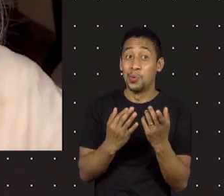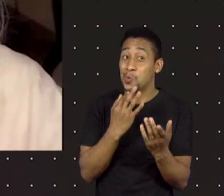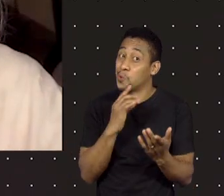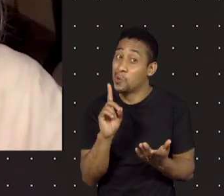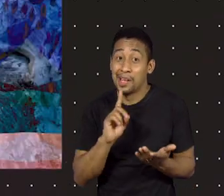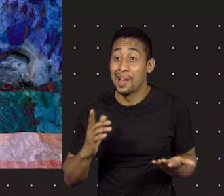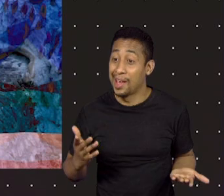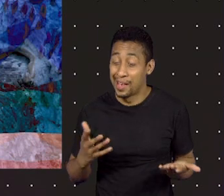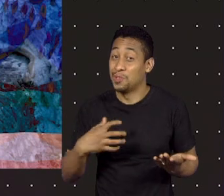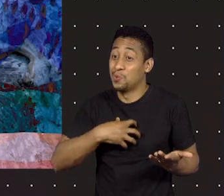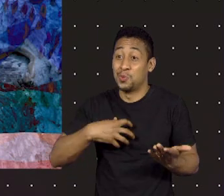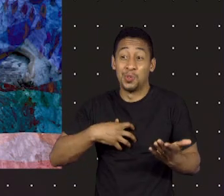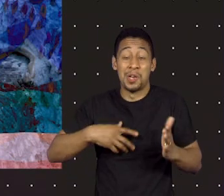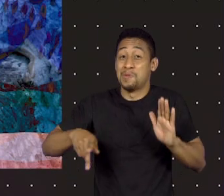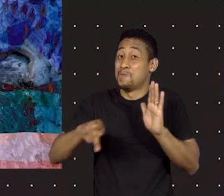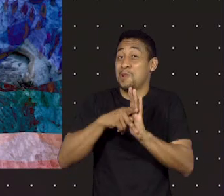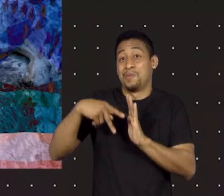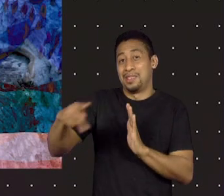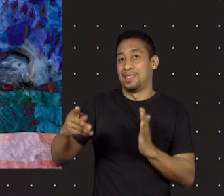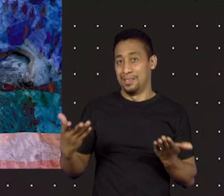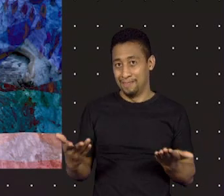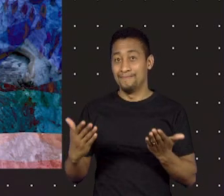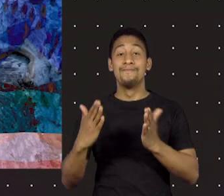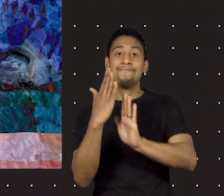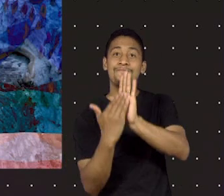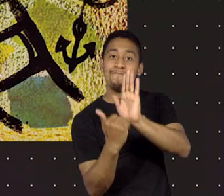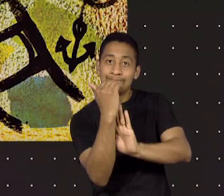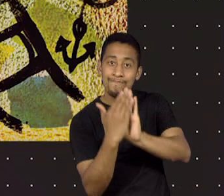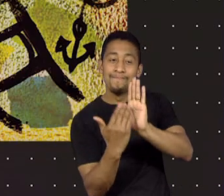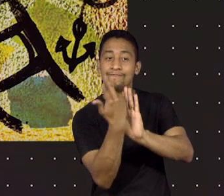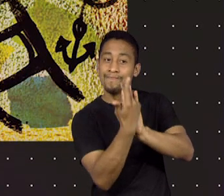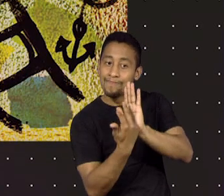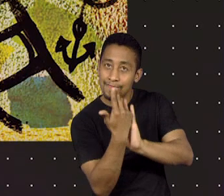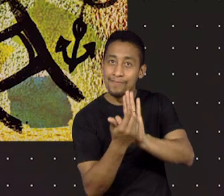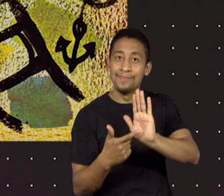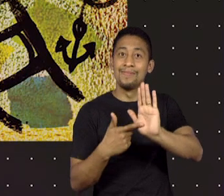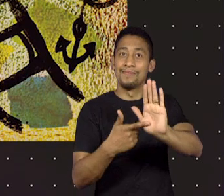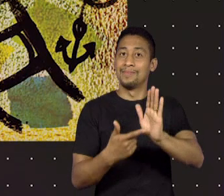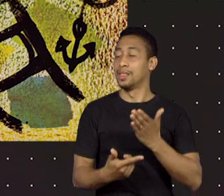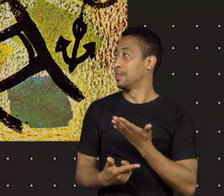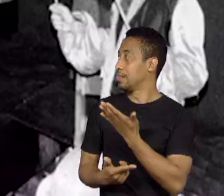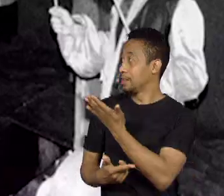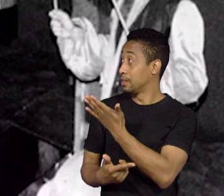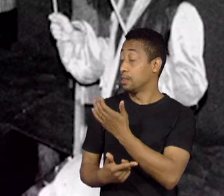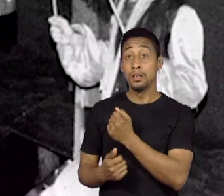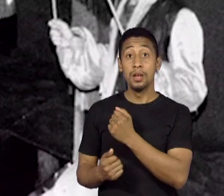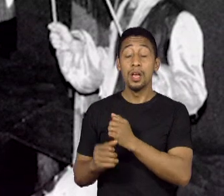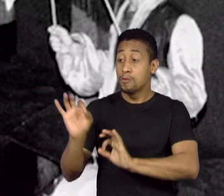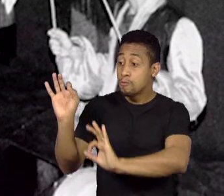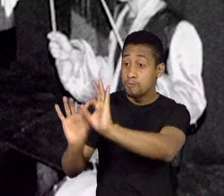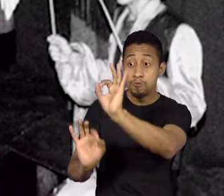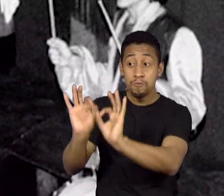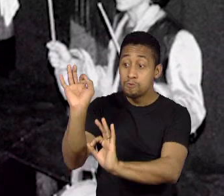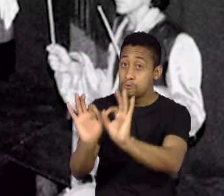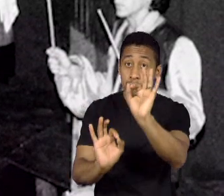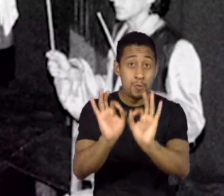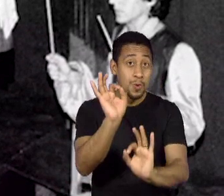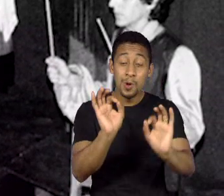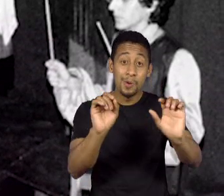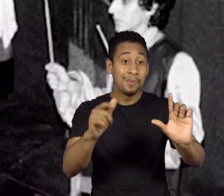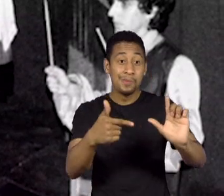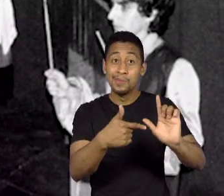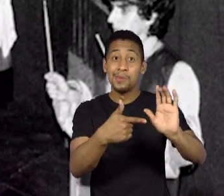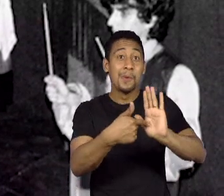conhece, mas ele tinha pinturas e todo o trabalho dele dentro das montagens era